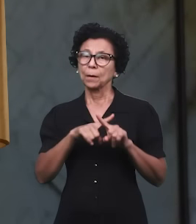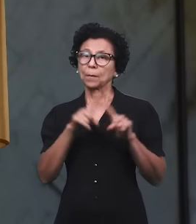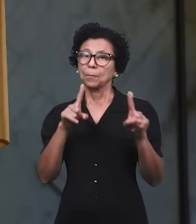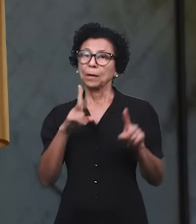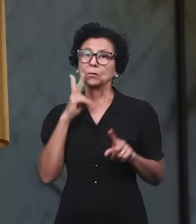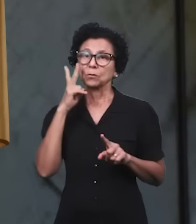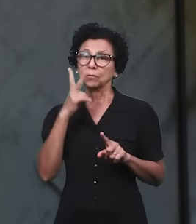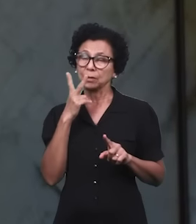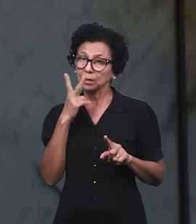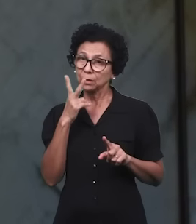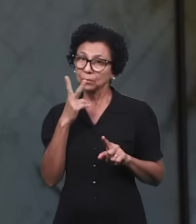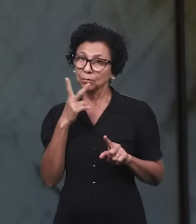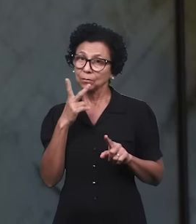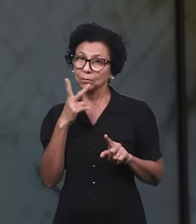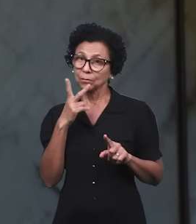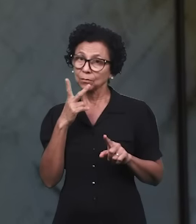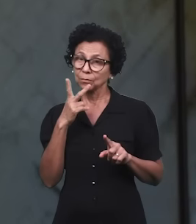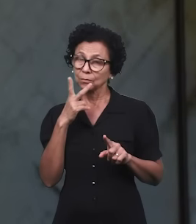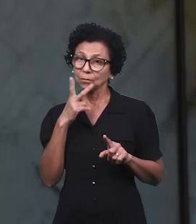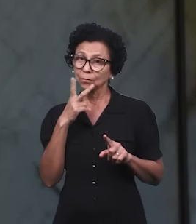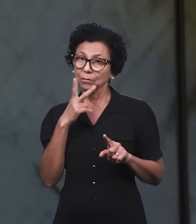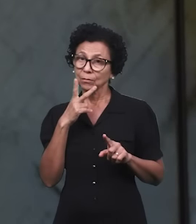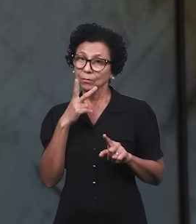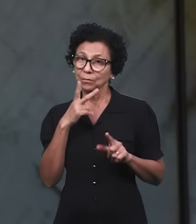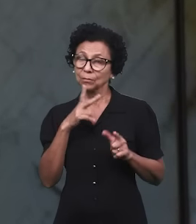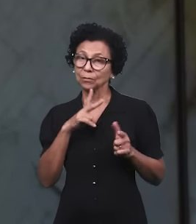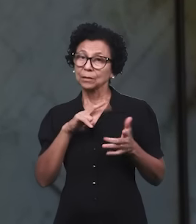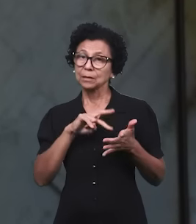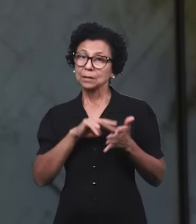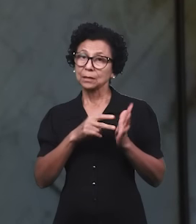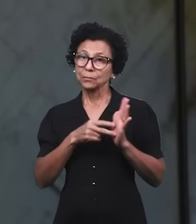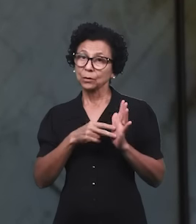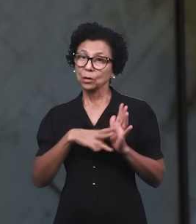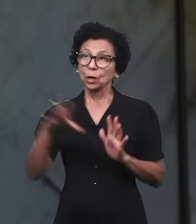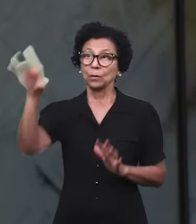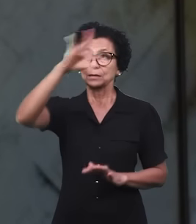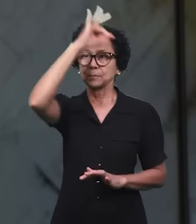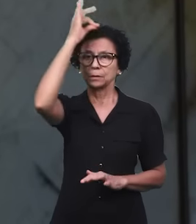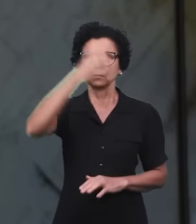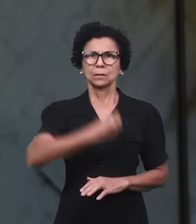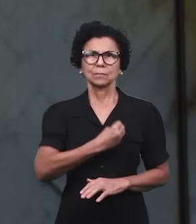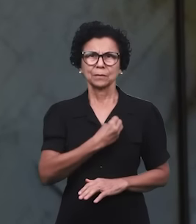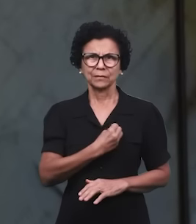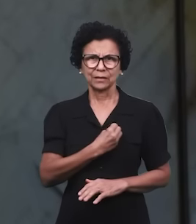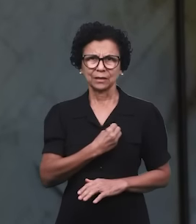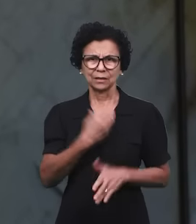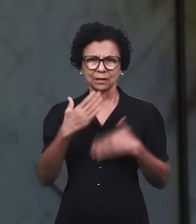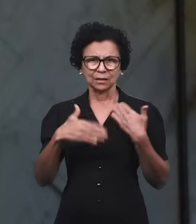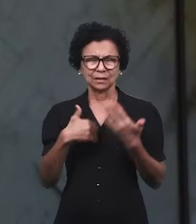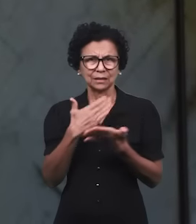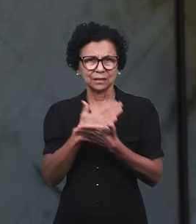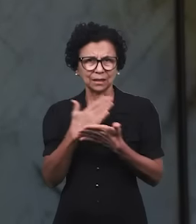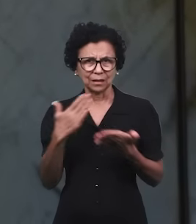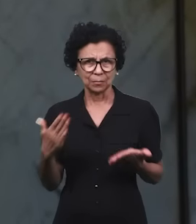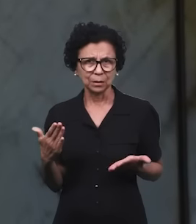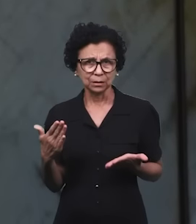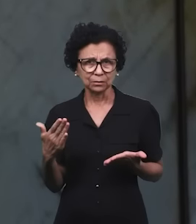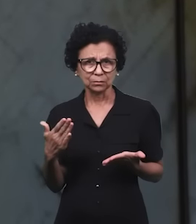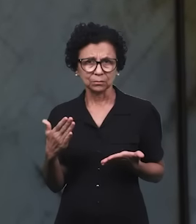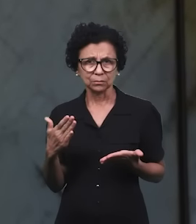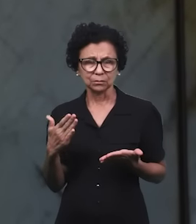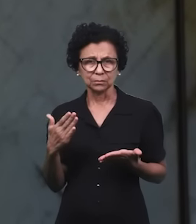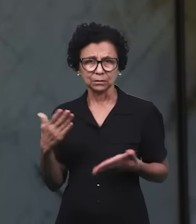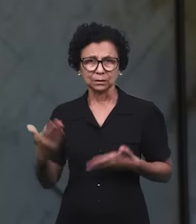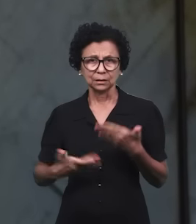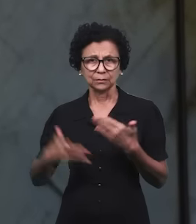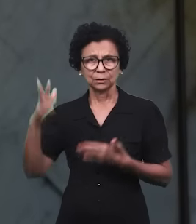Santo. Está acabando o Espírito Santo na nossa vida? Está acabando a alegria de servir ao Senhor? É a hora